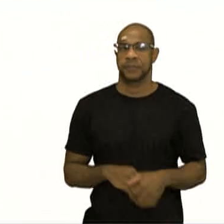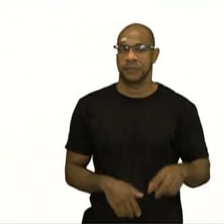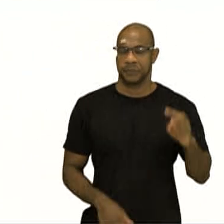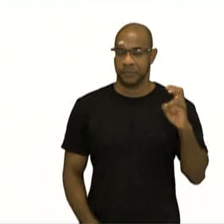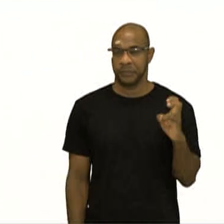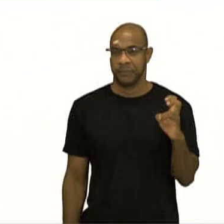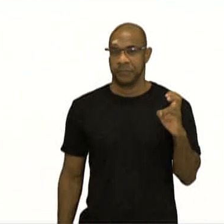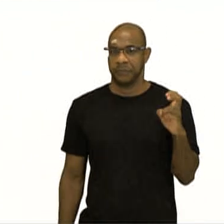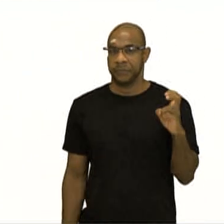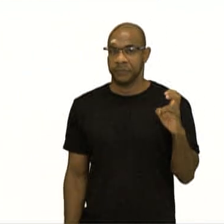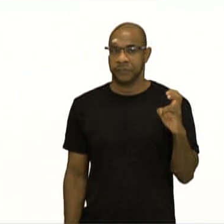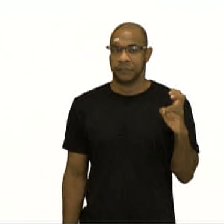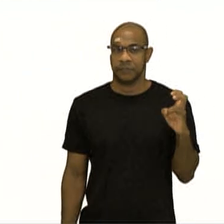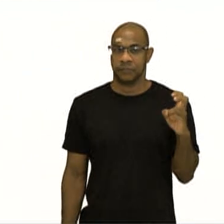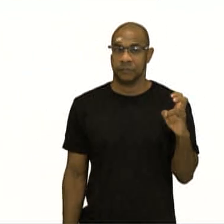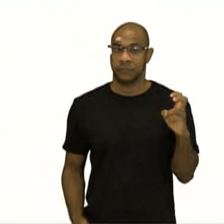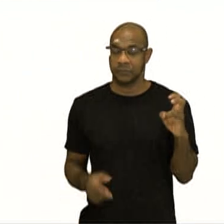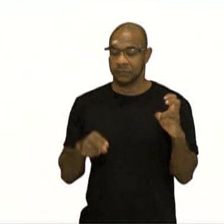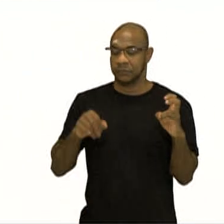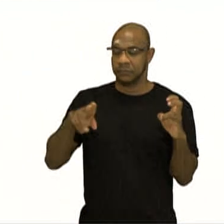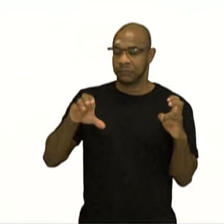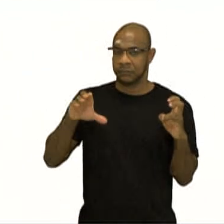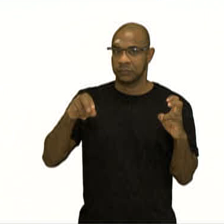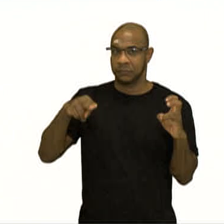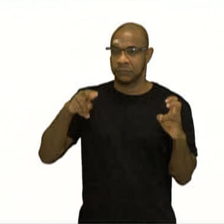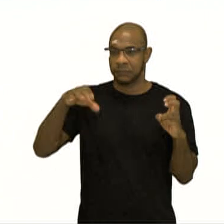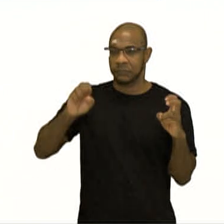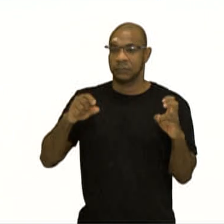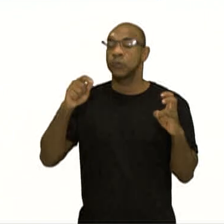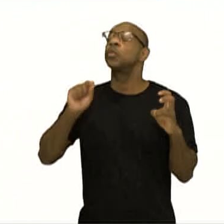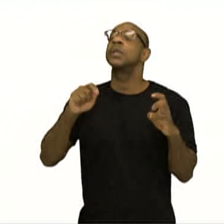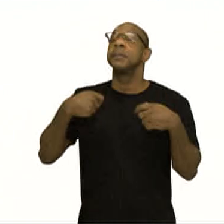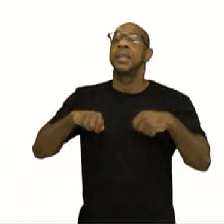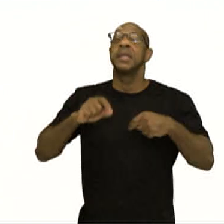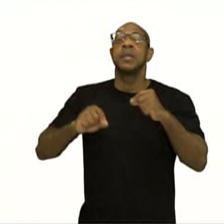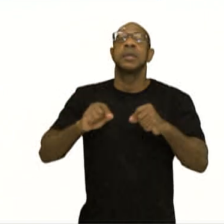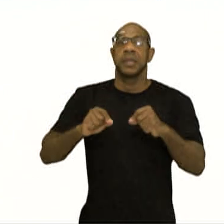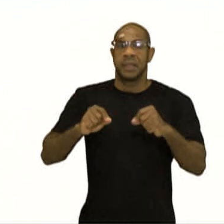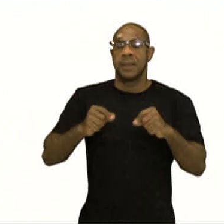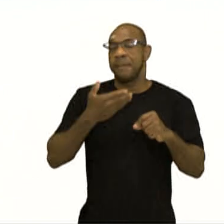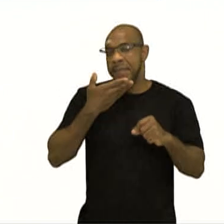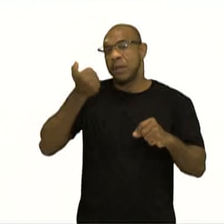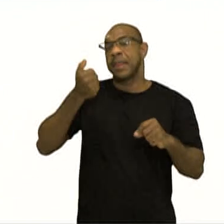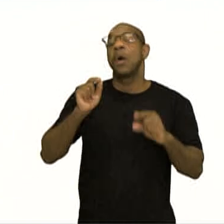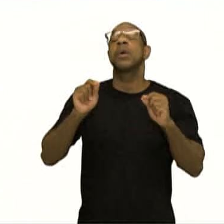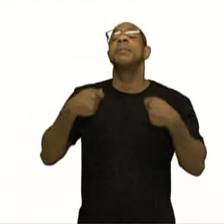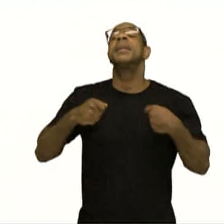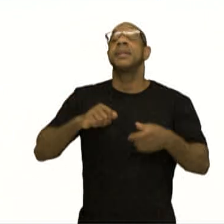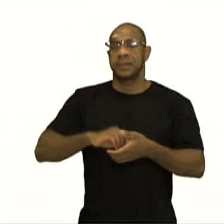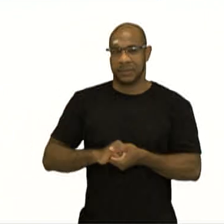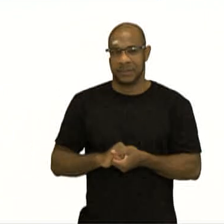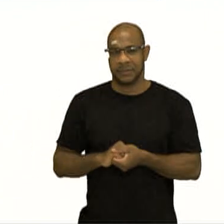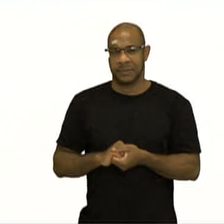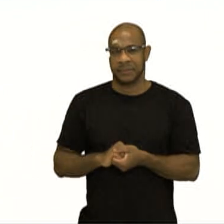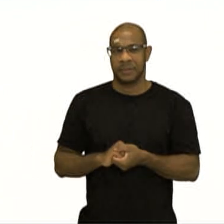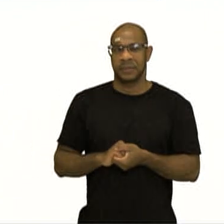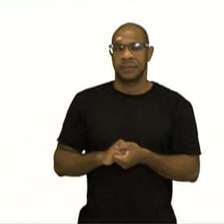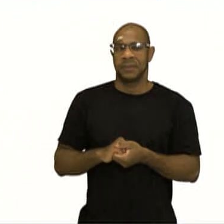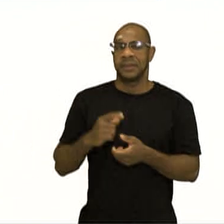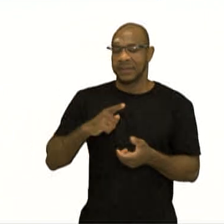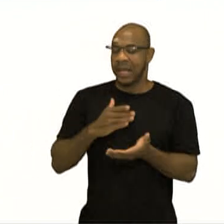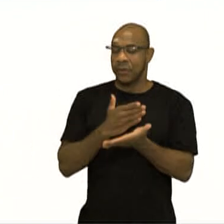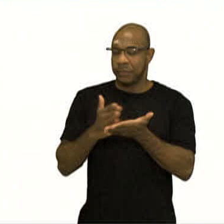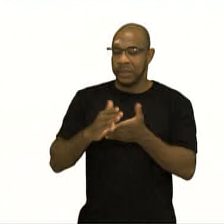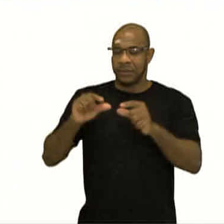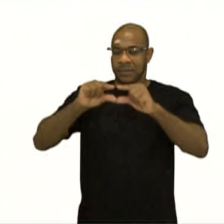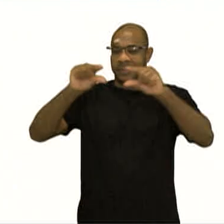be improved? Conforme a UNESCO ali, o que precisa ser melhorado? Então, tá lá no comecinho do